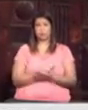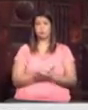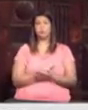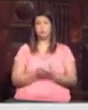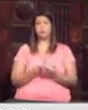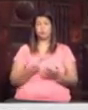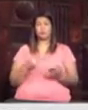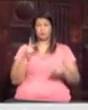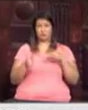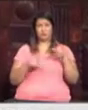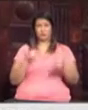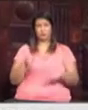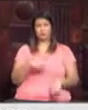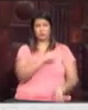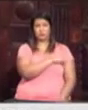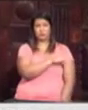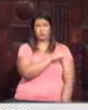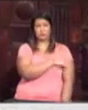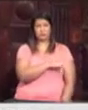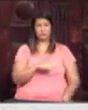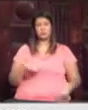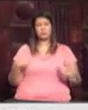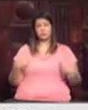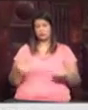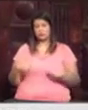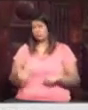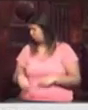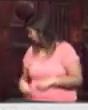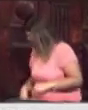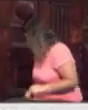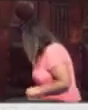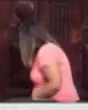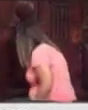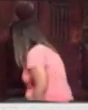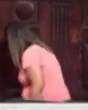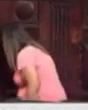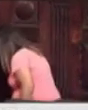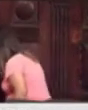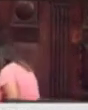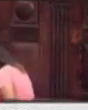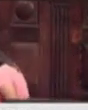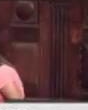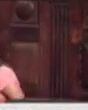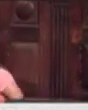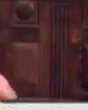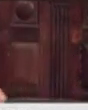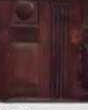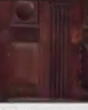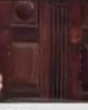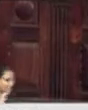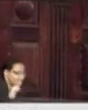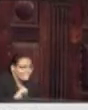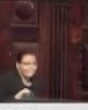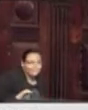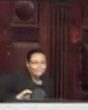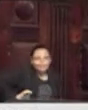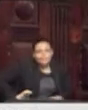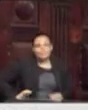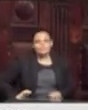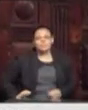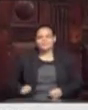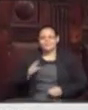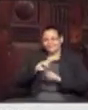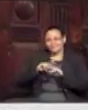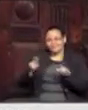população fluminense, com alto desemprego maior do Brasil. Temos que discutir uma série